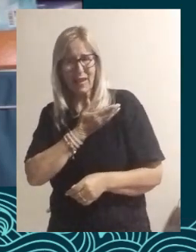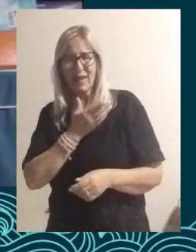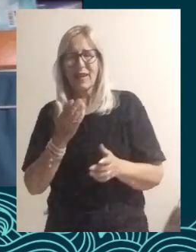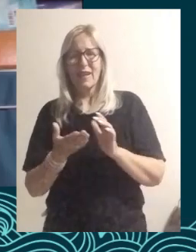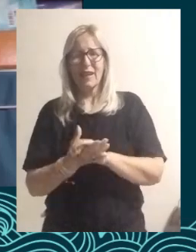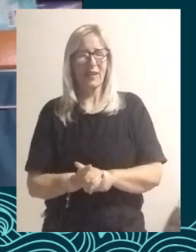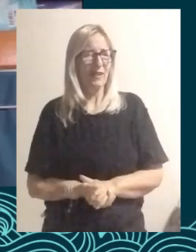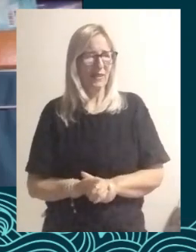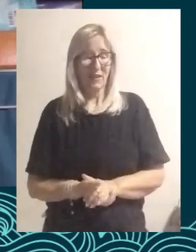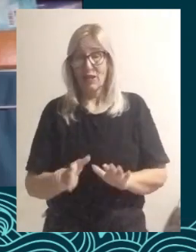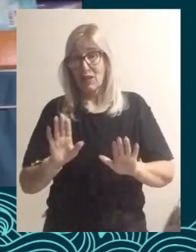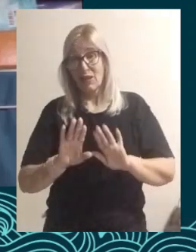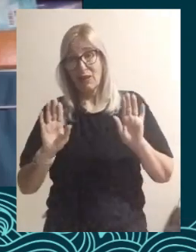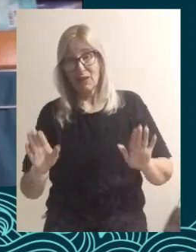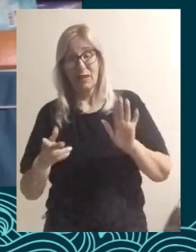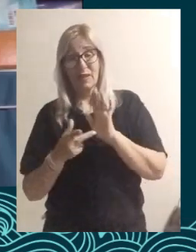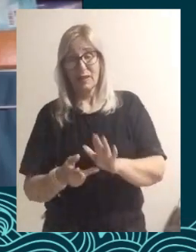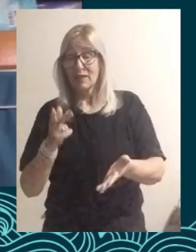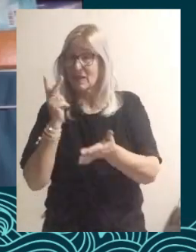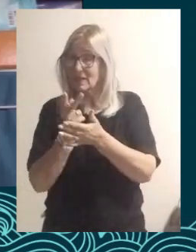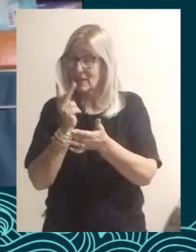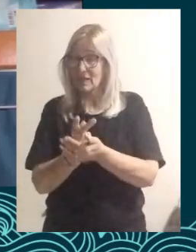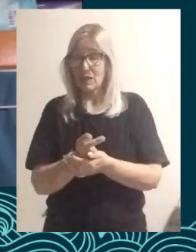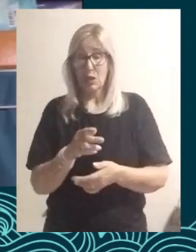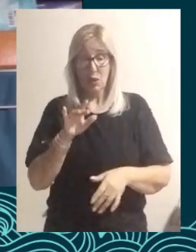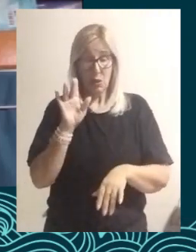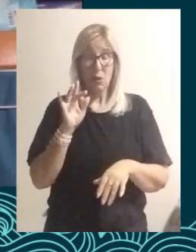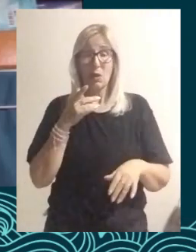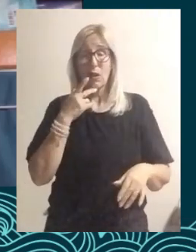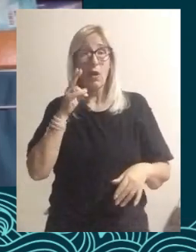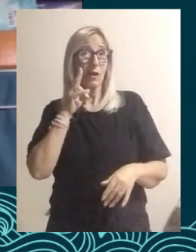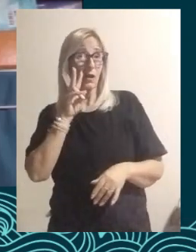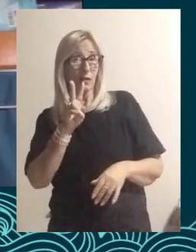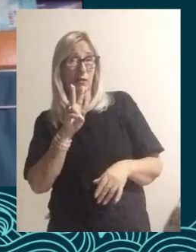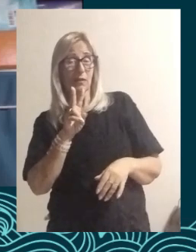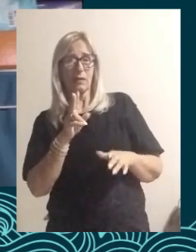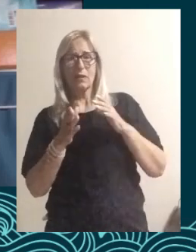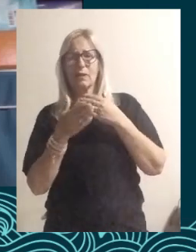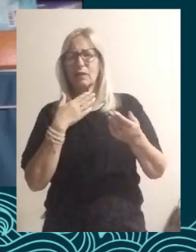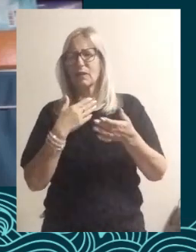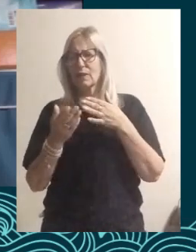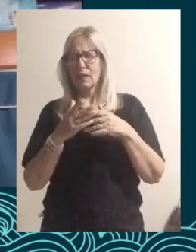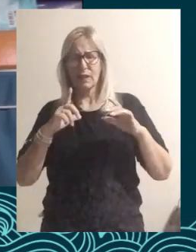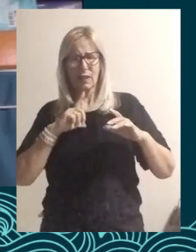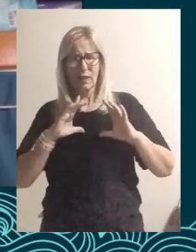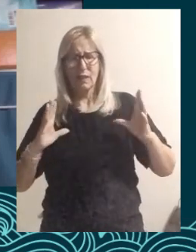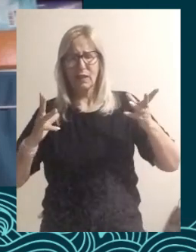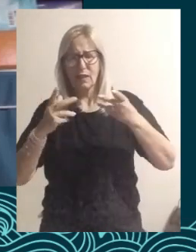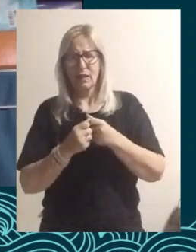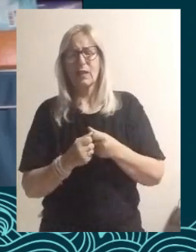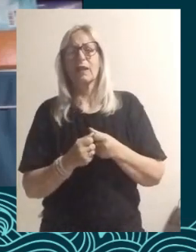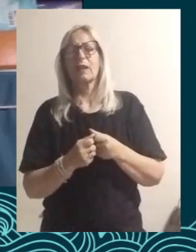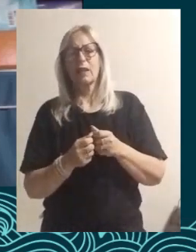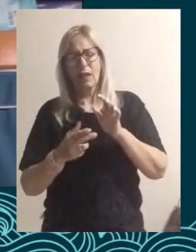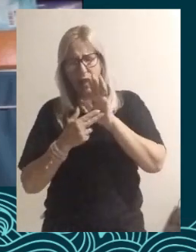com as amigas, tudo bem, e acabou. Mas não muito, porque a gente vai estar sempre frustrada quando a gente está olhando televisão. E não importa, a